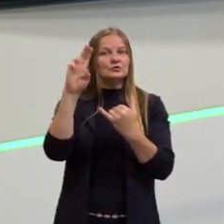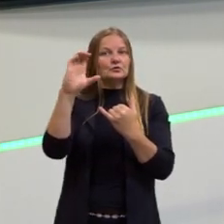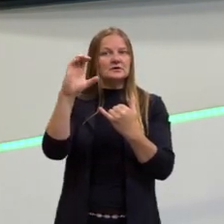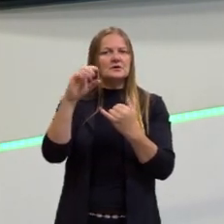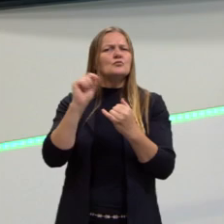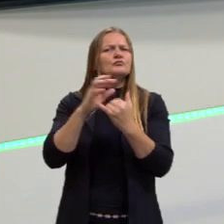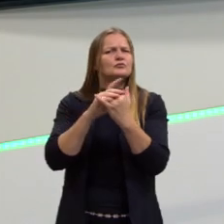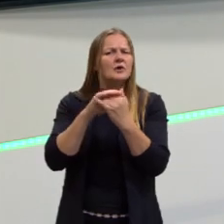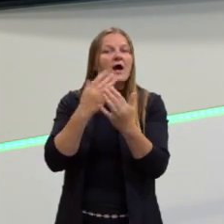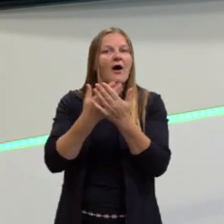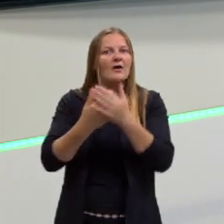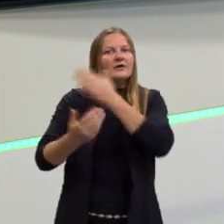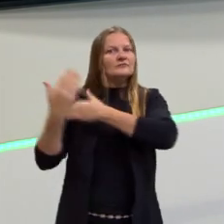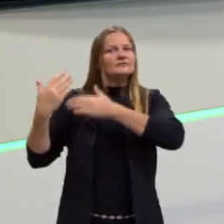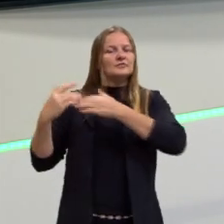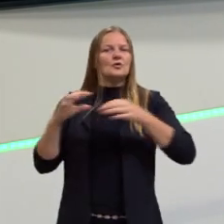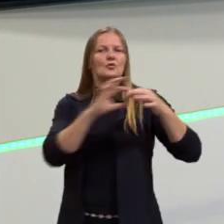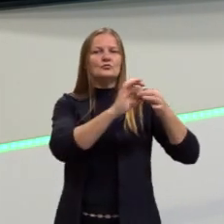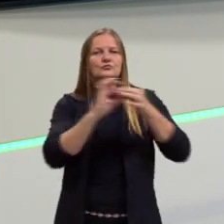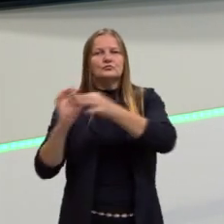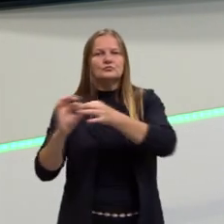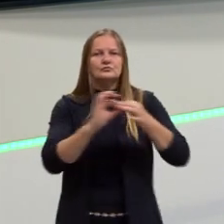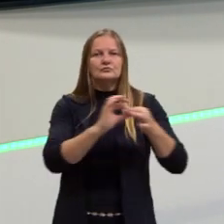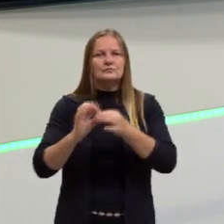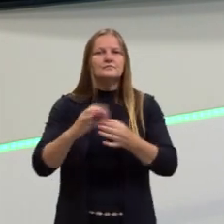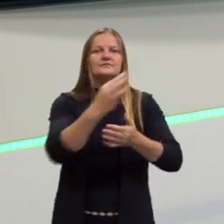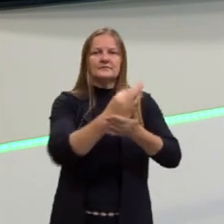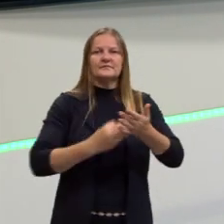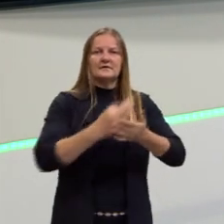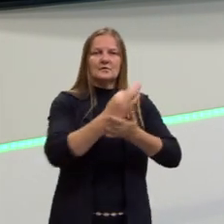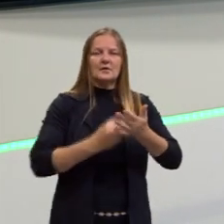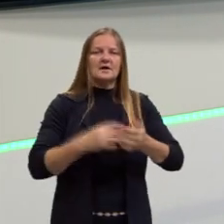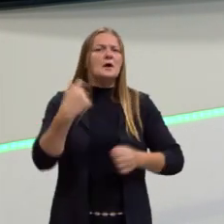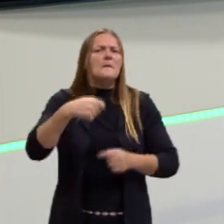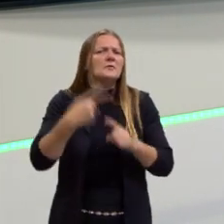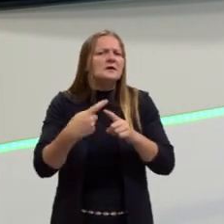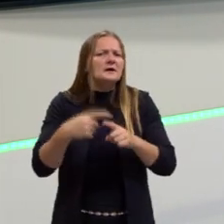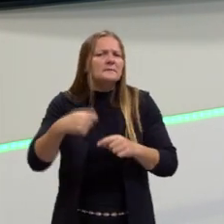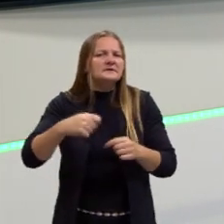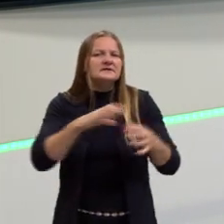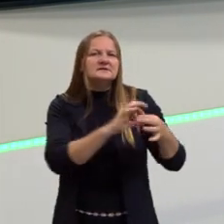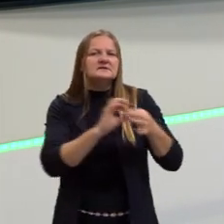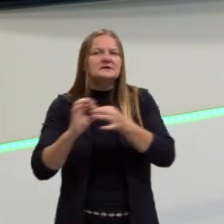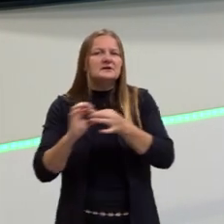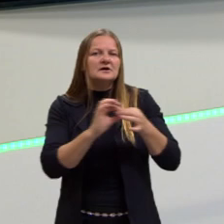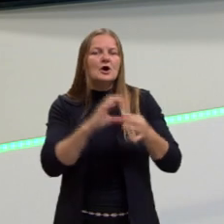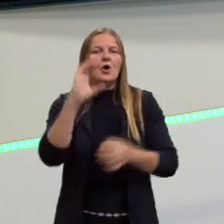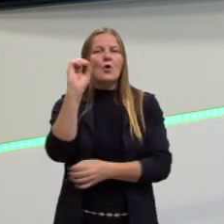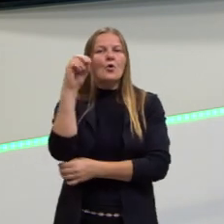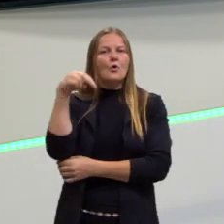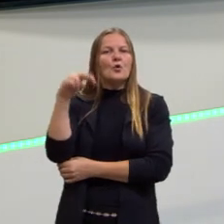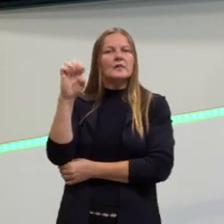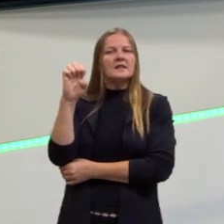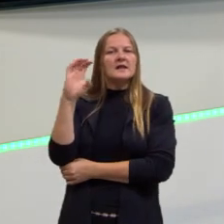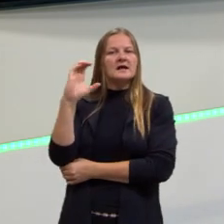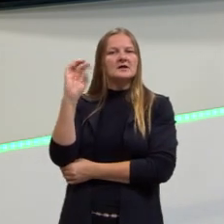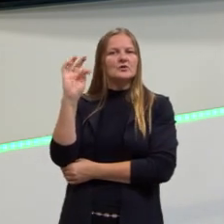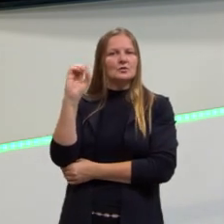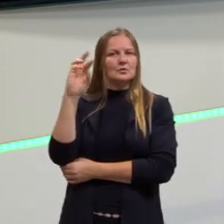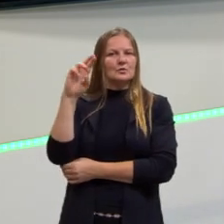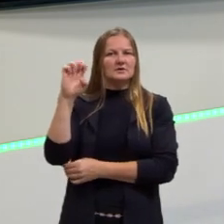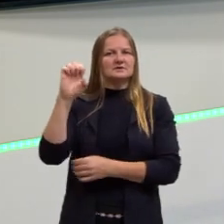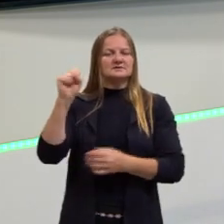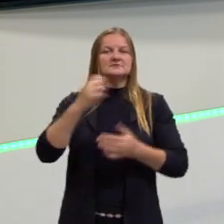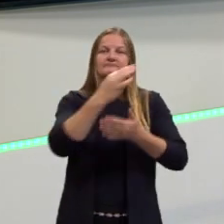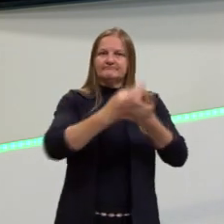sobre quem são e o que são os conectores textuais e porque eu preciso tanto porque eles são tão essenciais para eu construir o